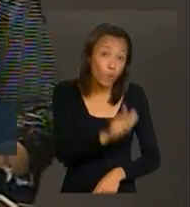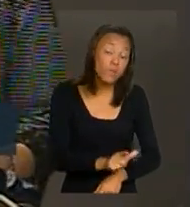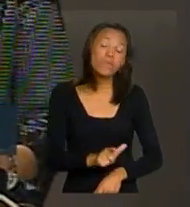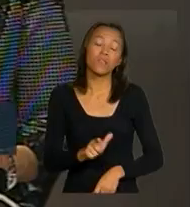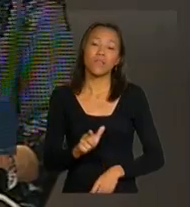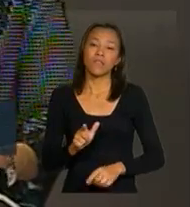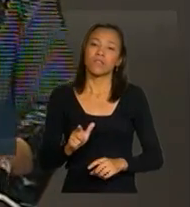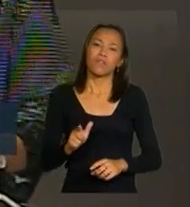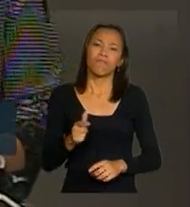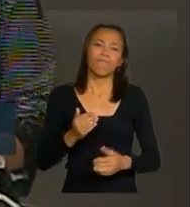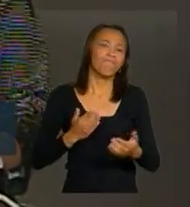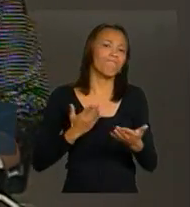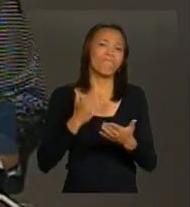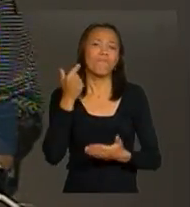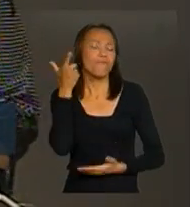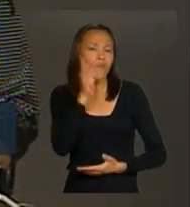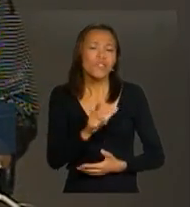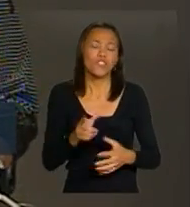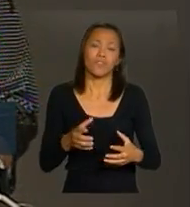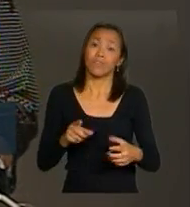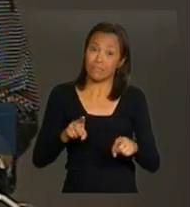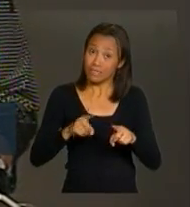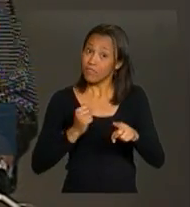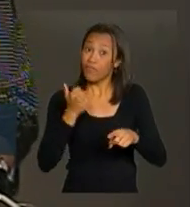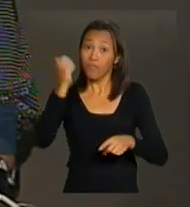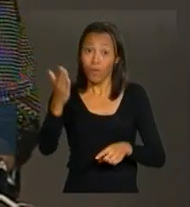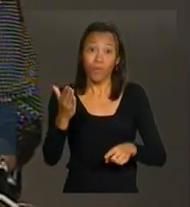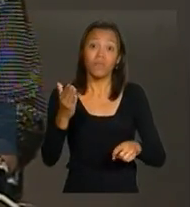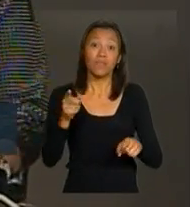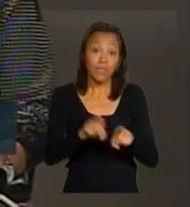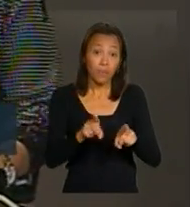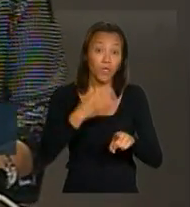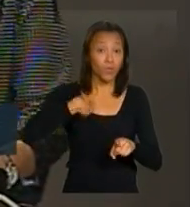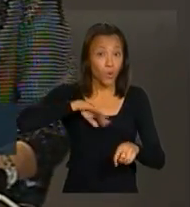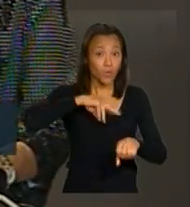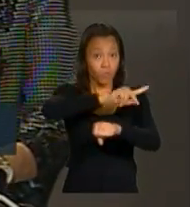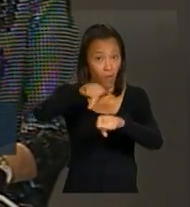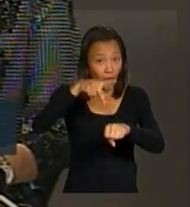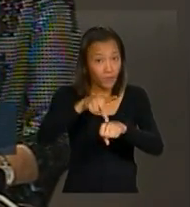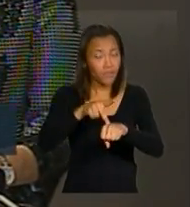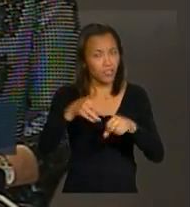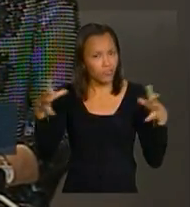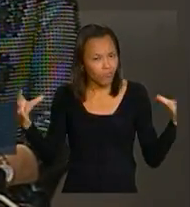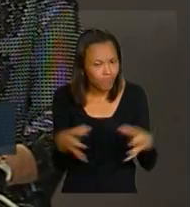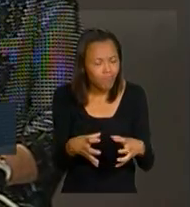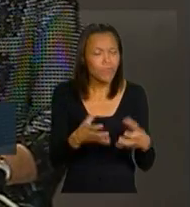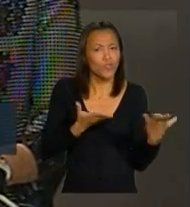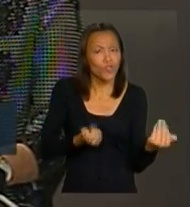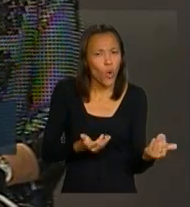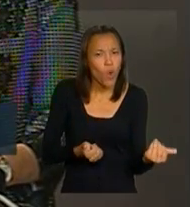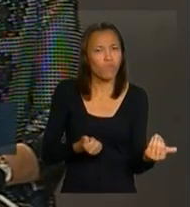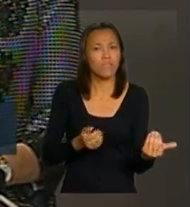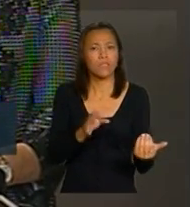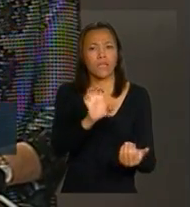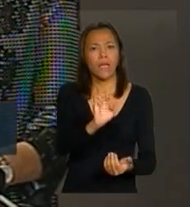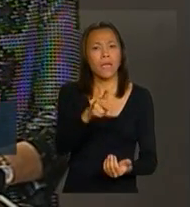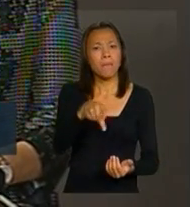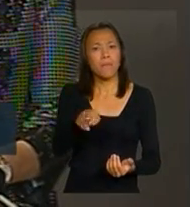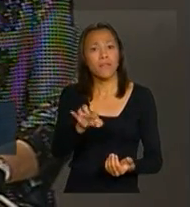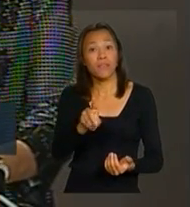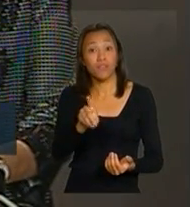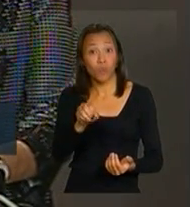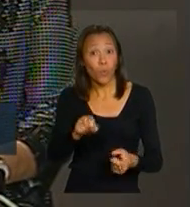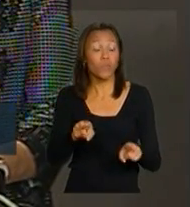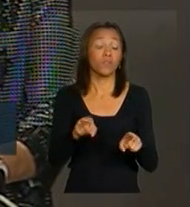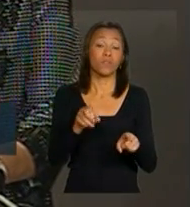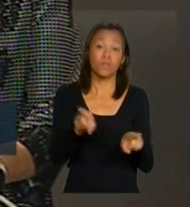nós queremos que o nosso país seja integrado por jovens empreendedores, criadores